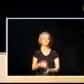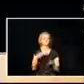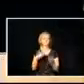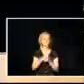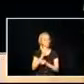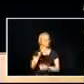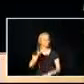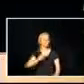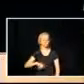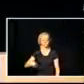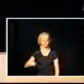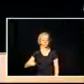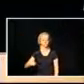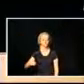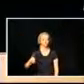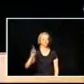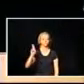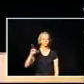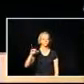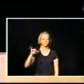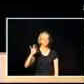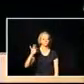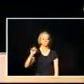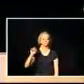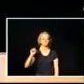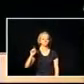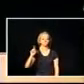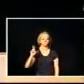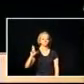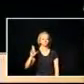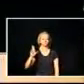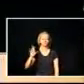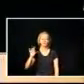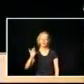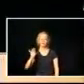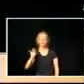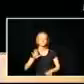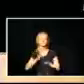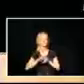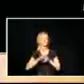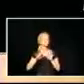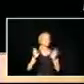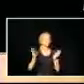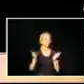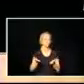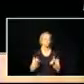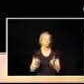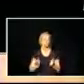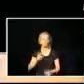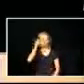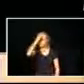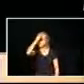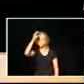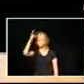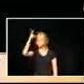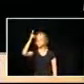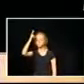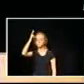seus servidores, nossa autarquia municipal, resta apenas agora a Prefeitura